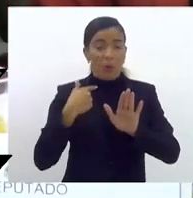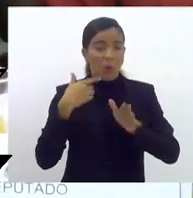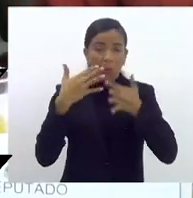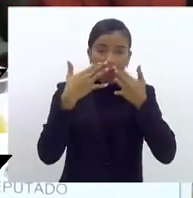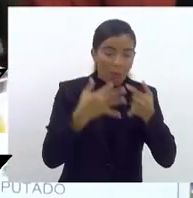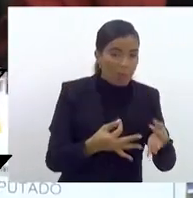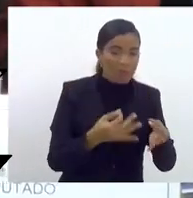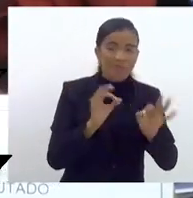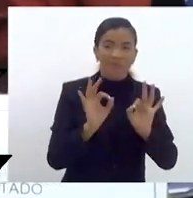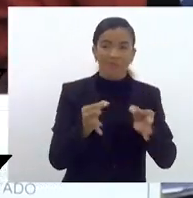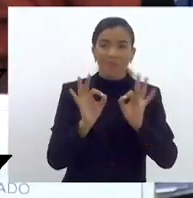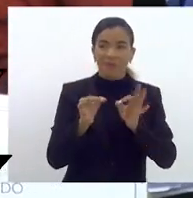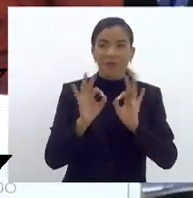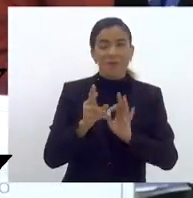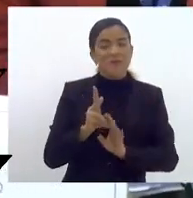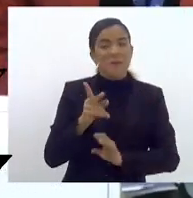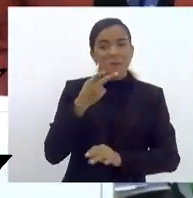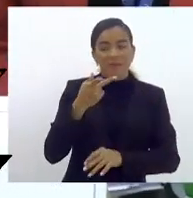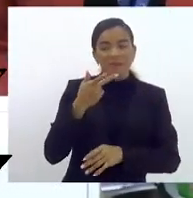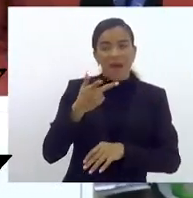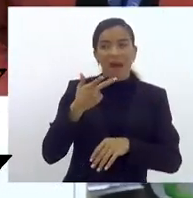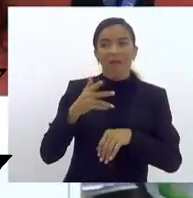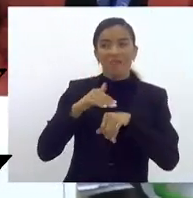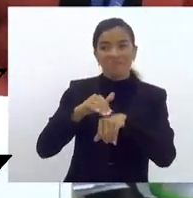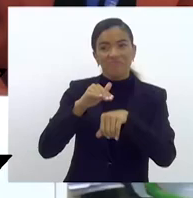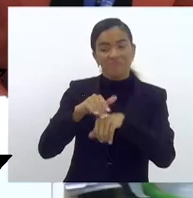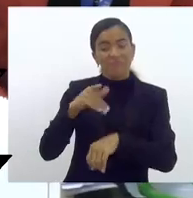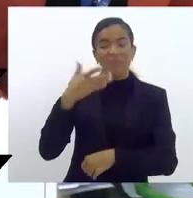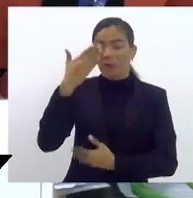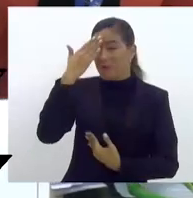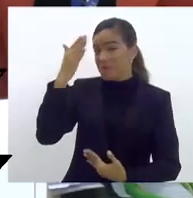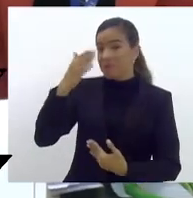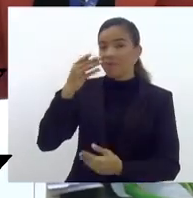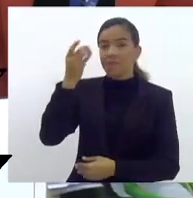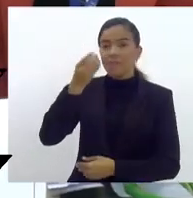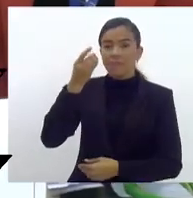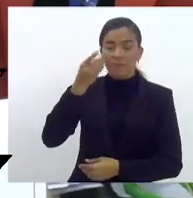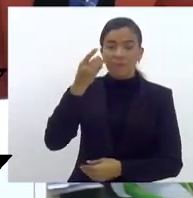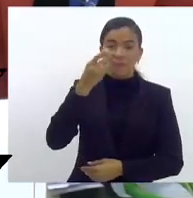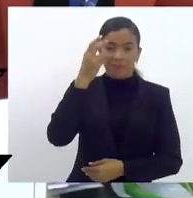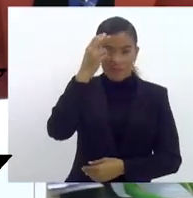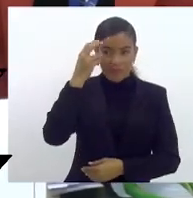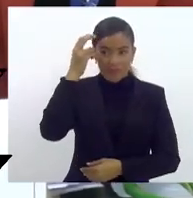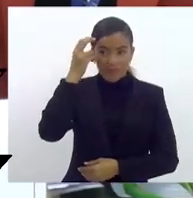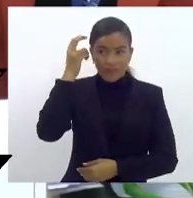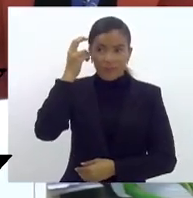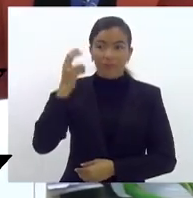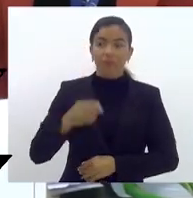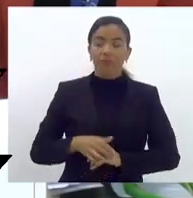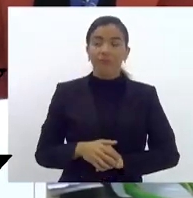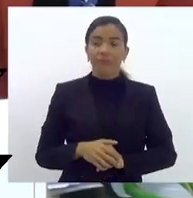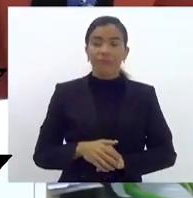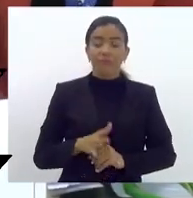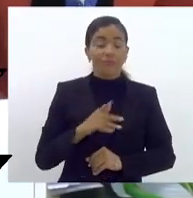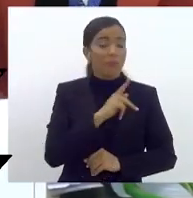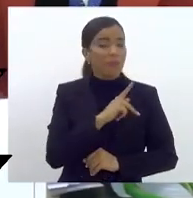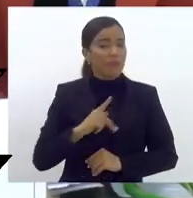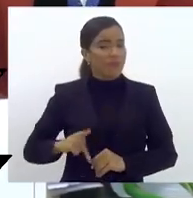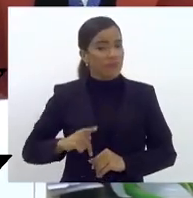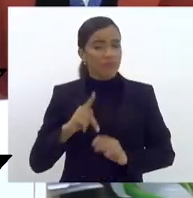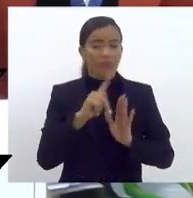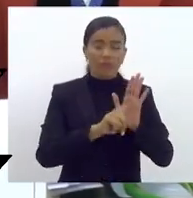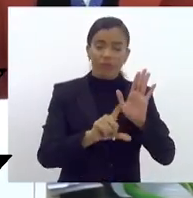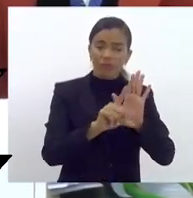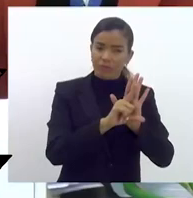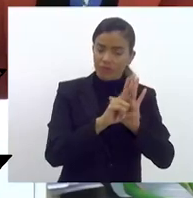aqui sempre aqui na ccj Obrigado Deputado Verônica pela lembrança assim Presidente isso aqui é um projeto